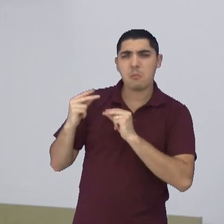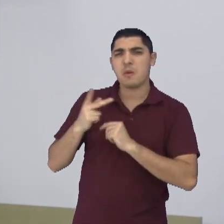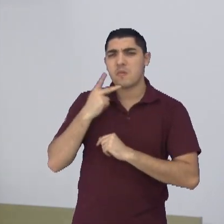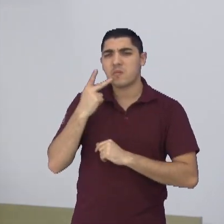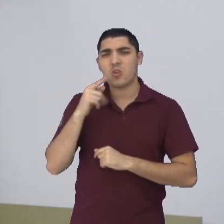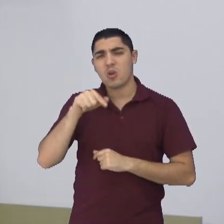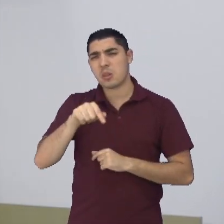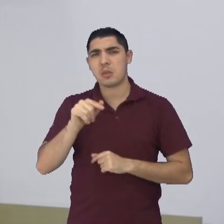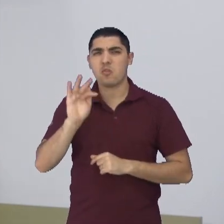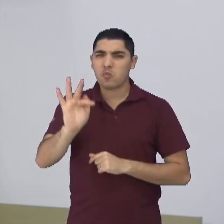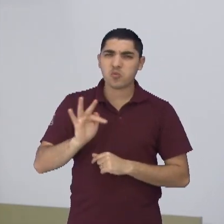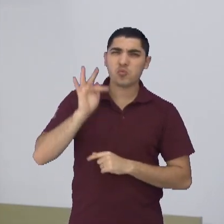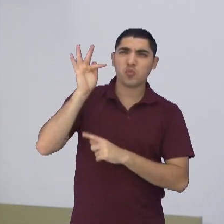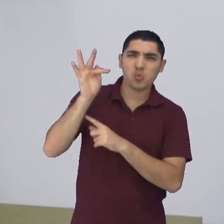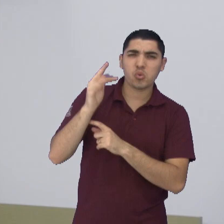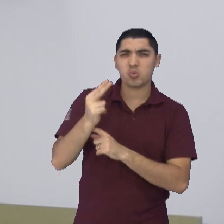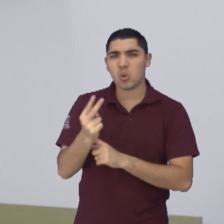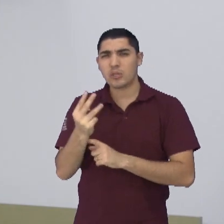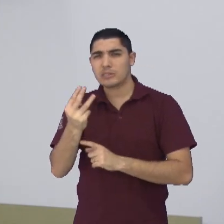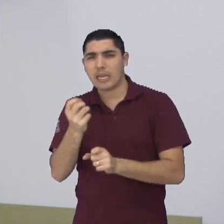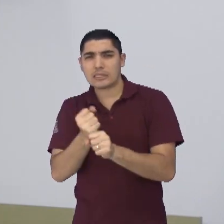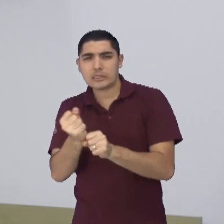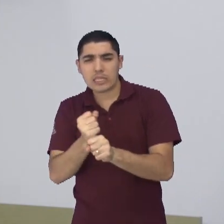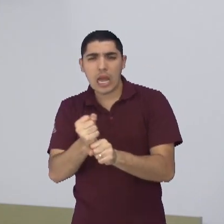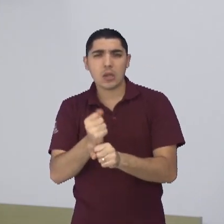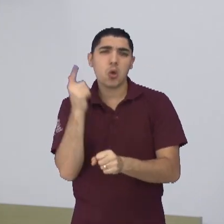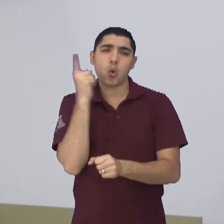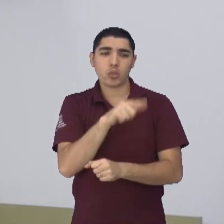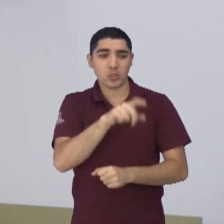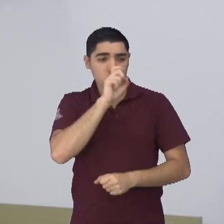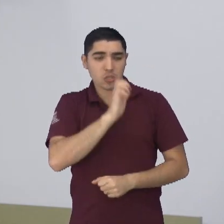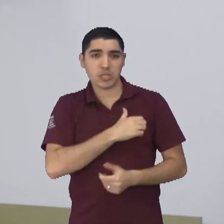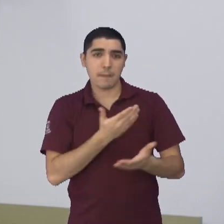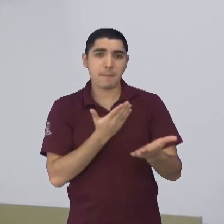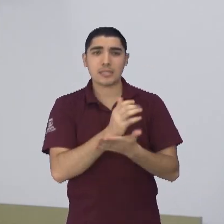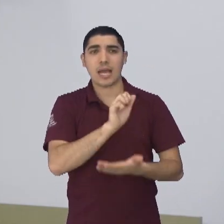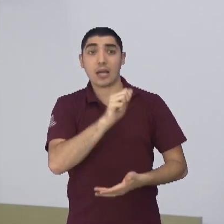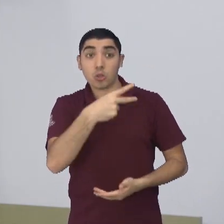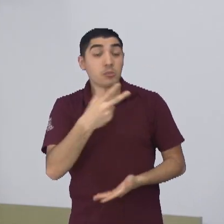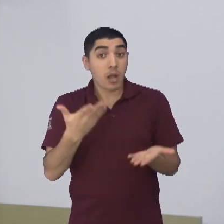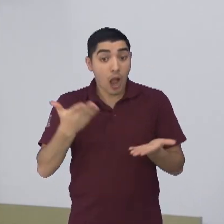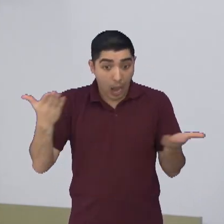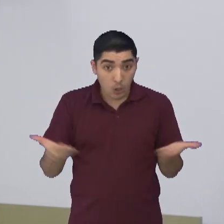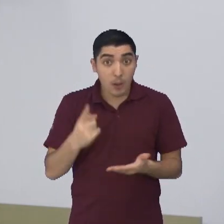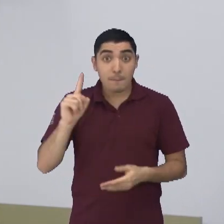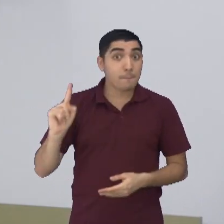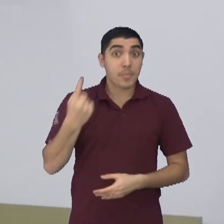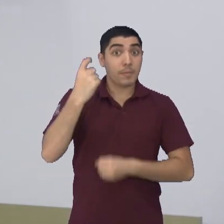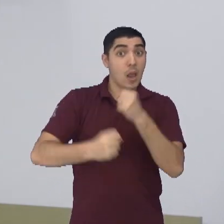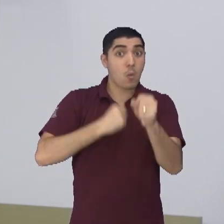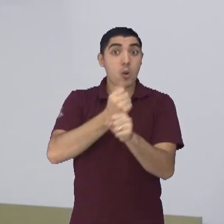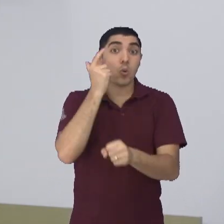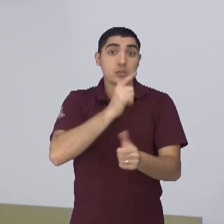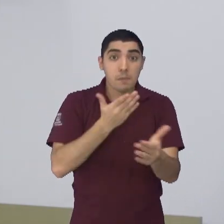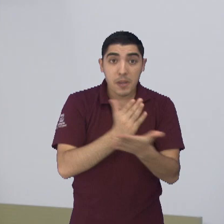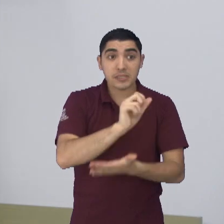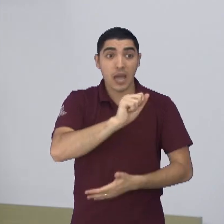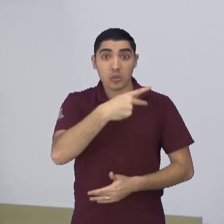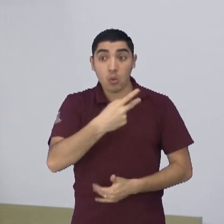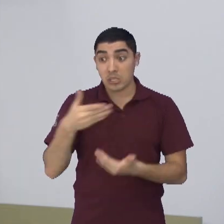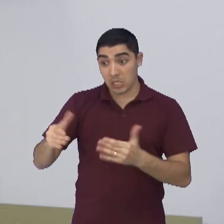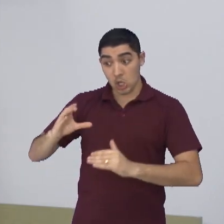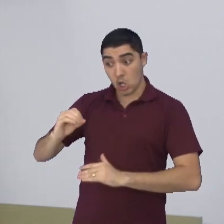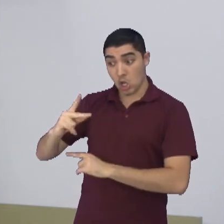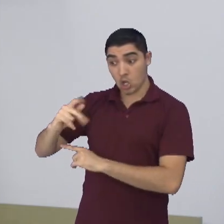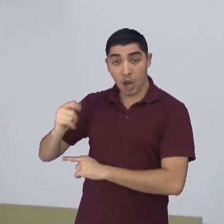em 1-2 anos, né? Passando esse primeiro ano, mas logo no primeiro ano já conseguiram. Estão fazendo uma bela campanha na Copa Paulista.